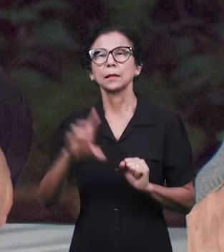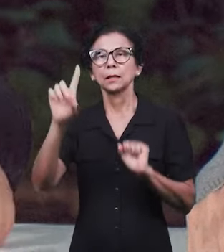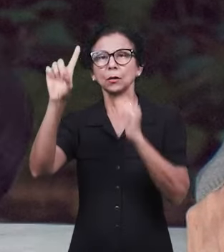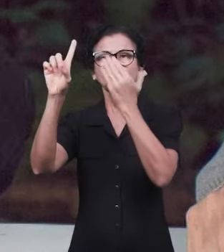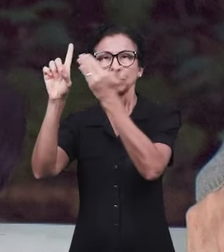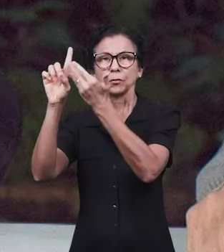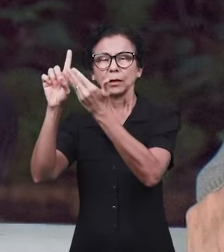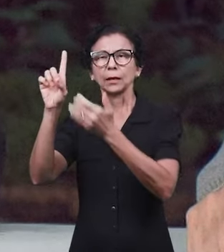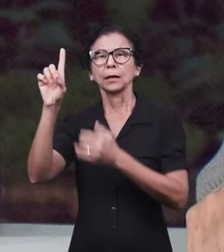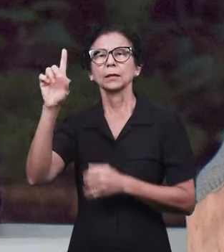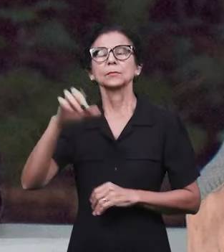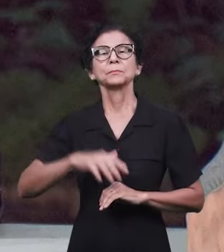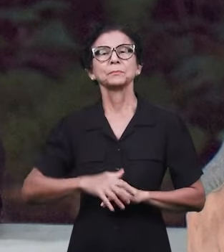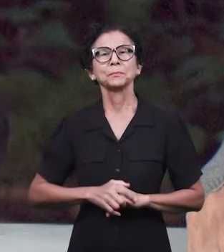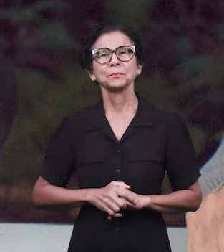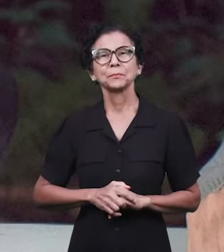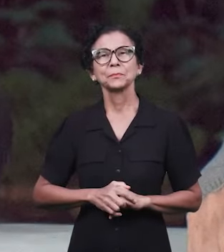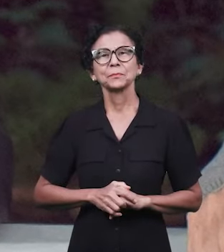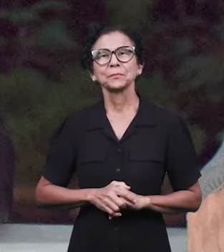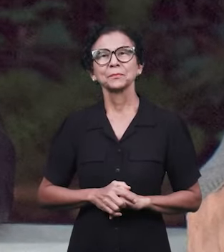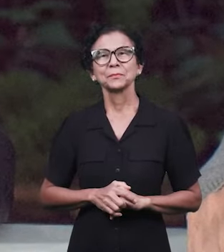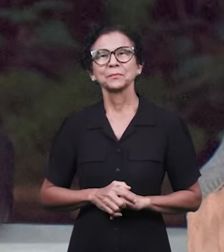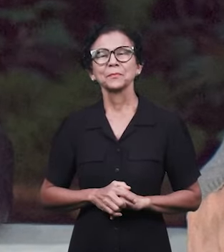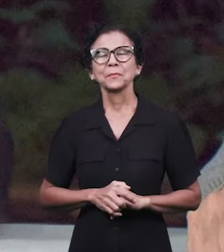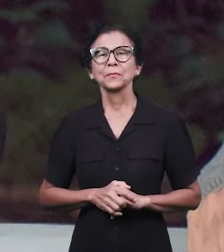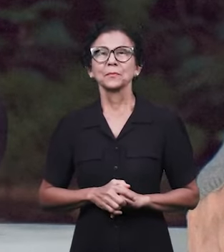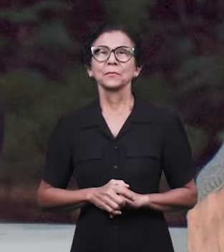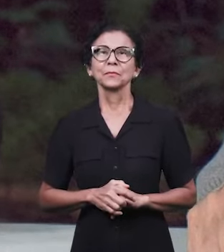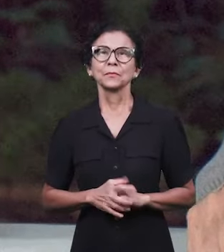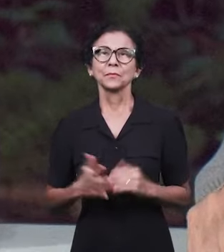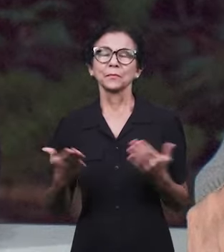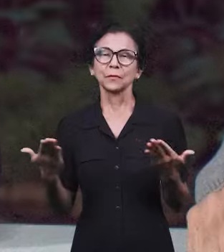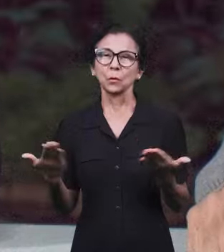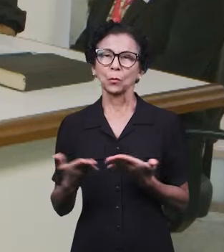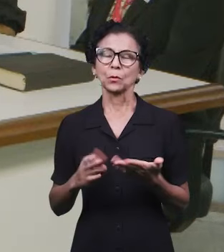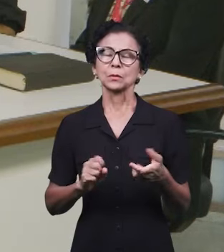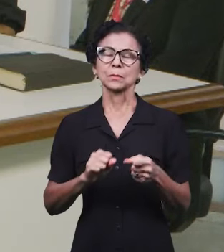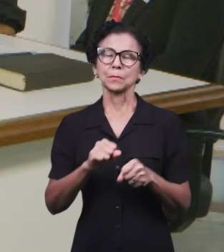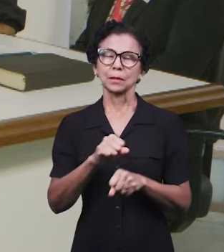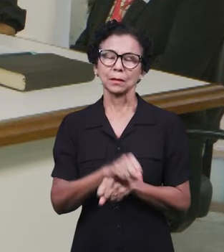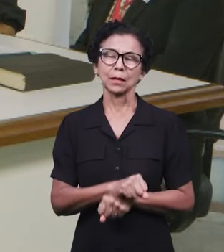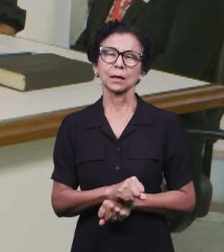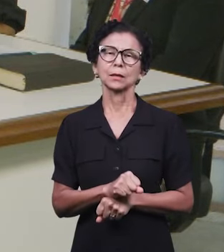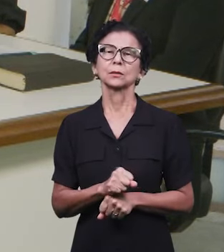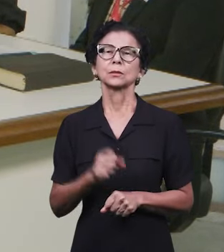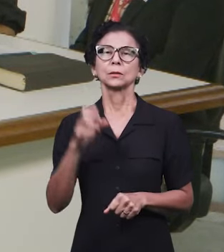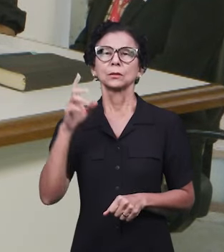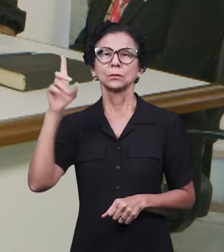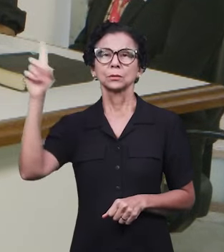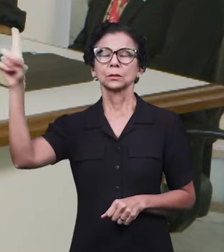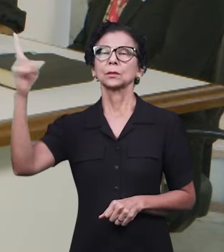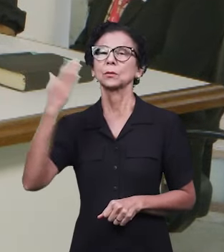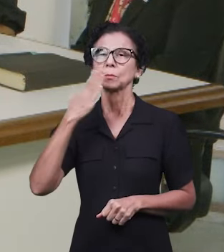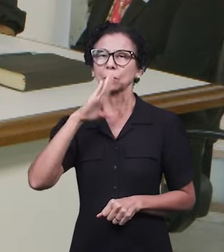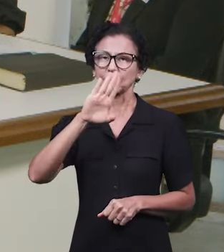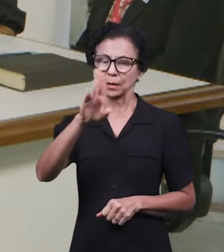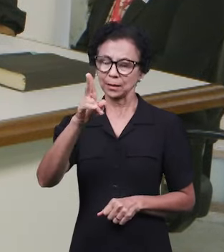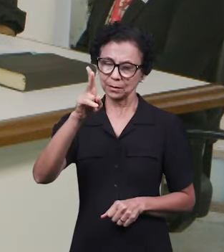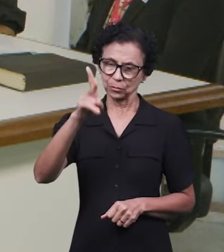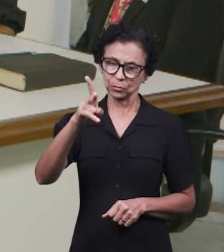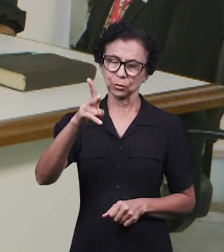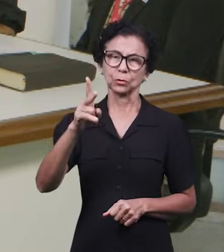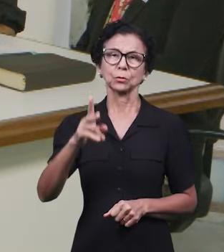estamos dizendo: eis-nos aqui, Senhor. E o Espírito Santo é que opera no nosso meio, porque elas são capazes. Testemunhos e